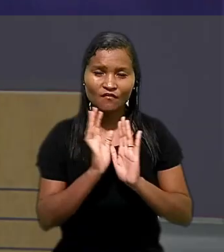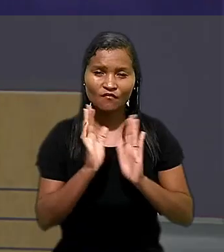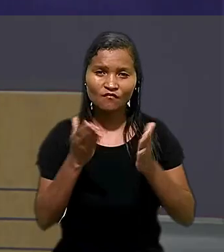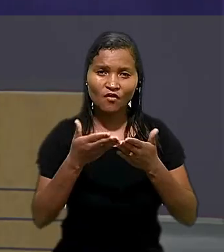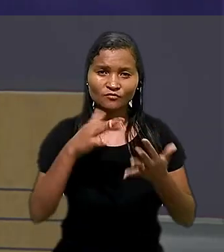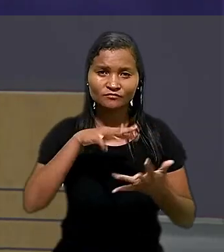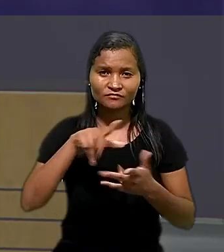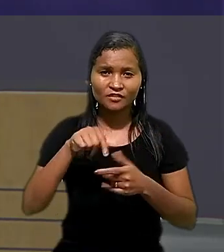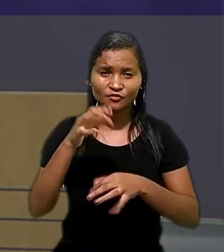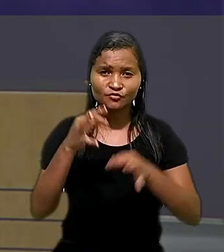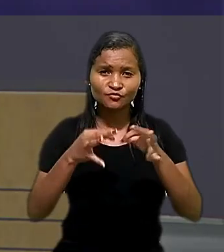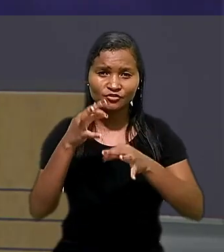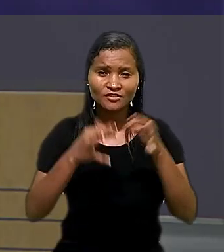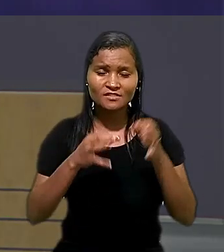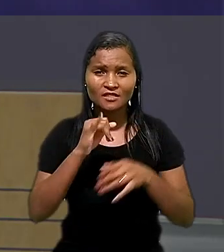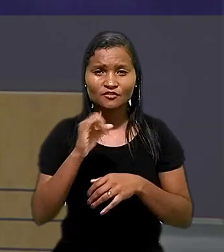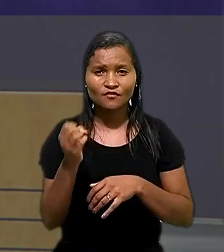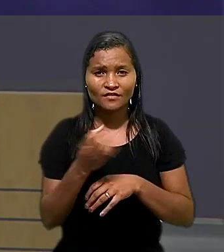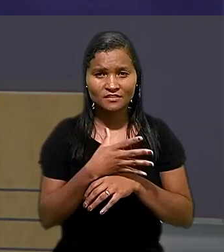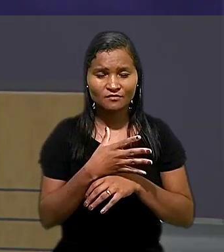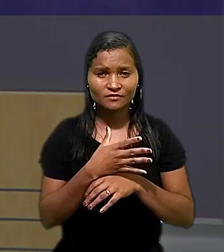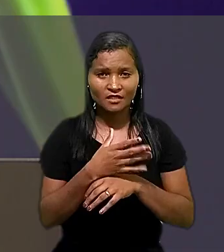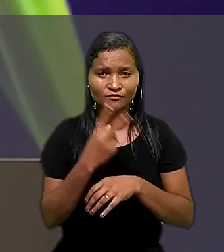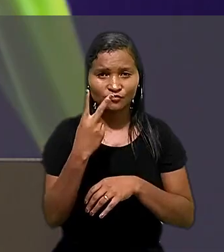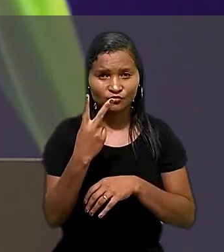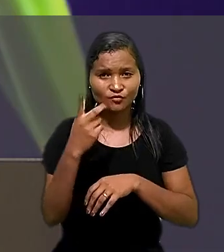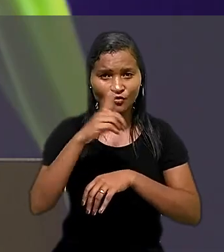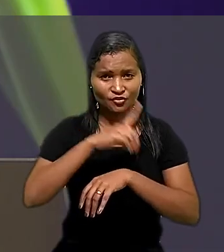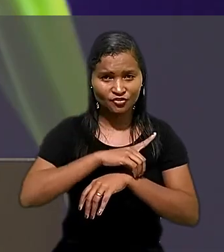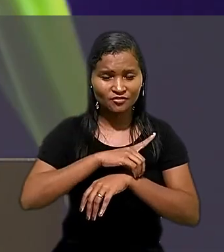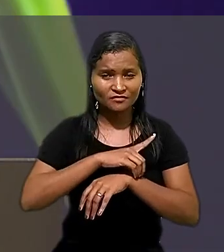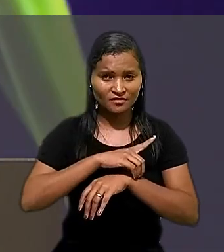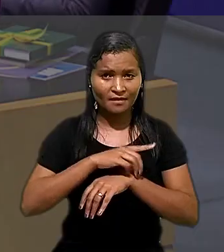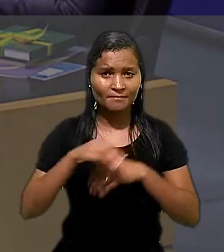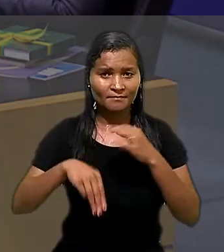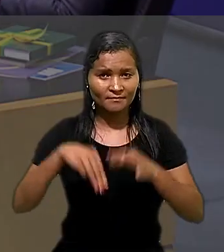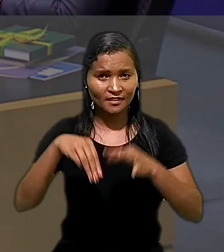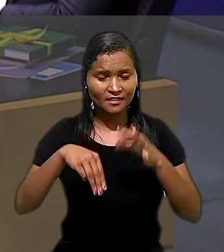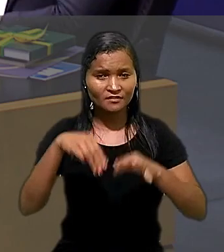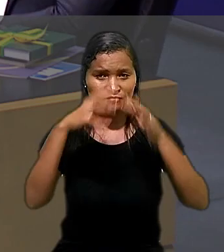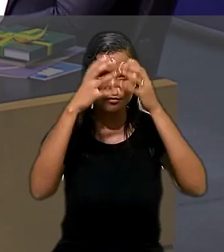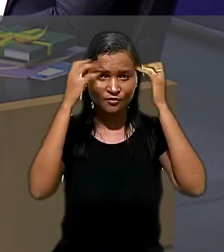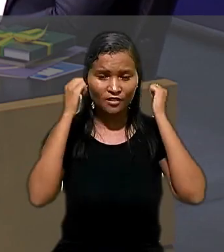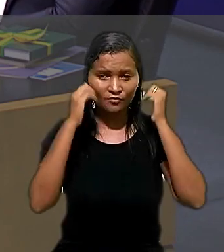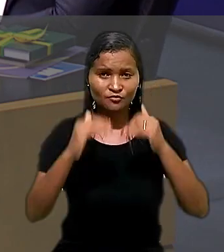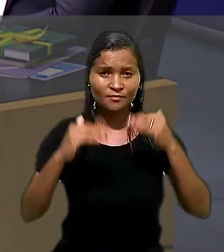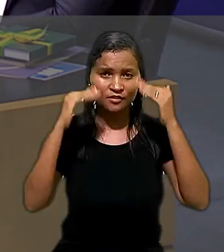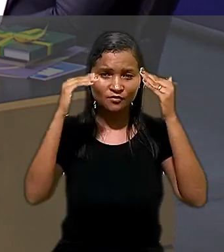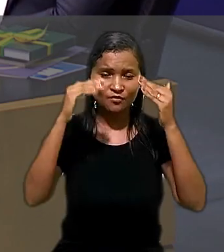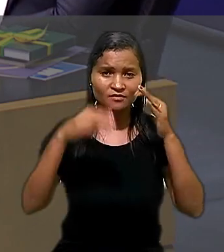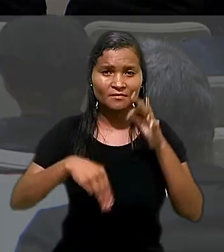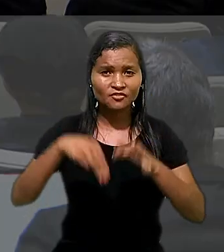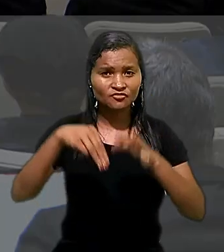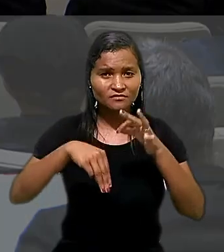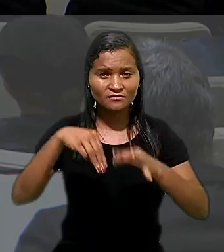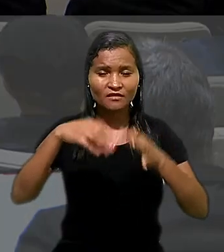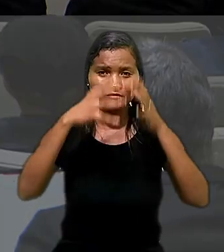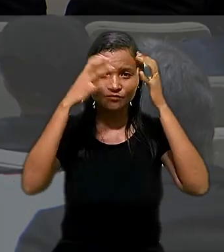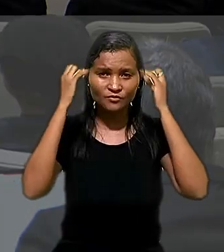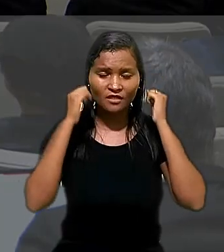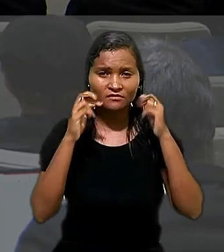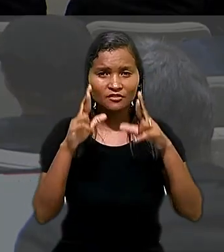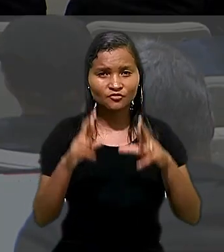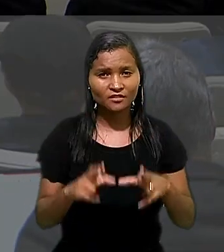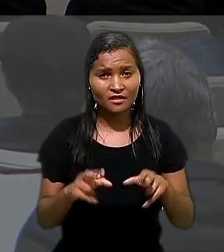o Fórum Internacional Justiça e Inovação. Durante 2 dias, ministros de tribunais superiores, magistrados